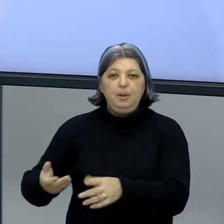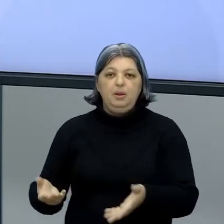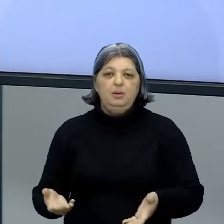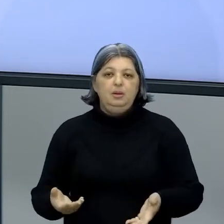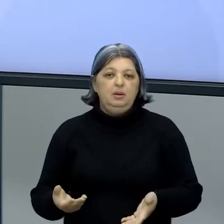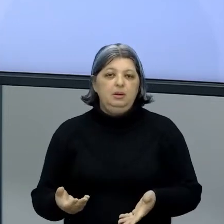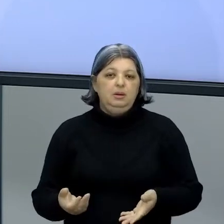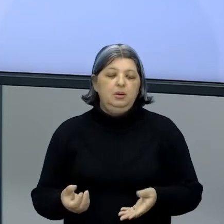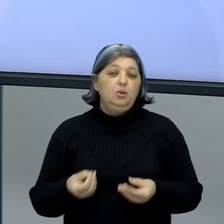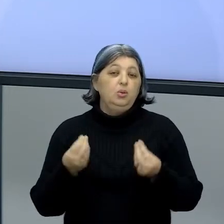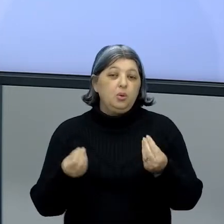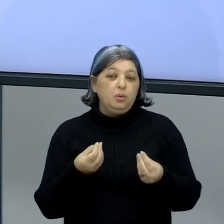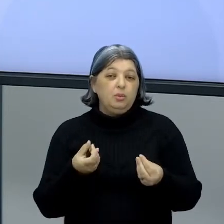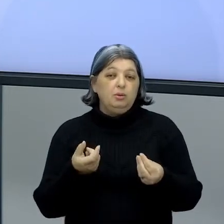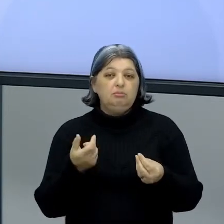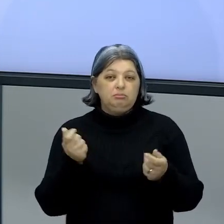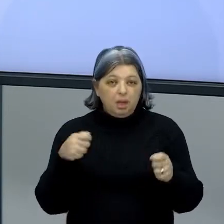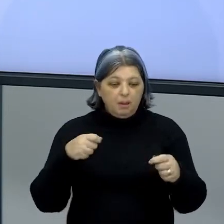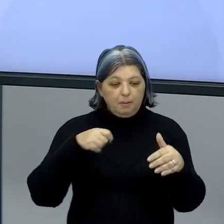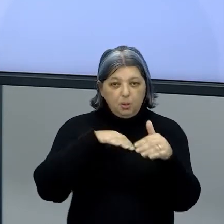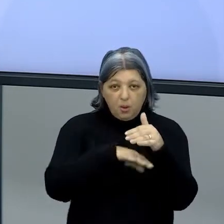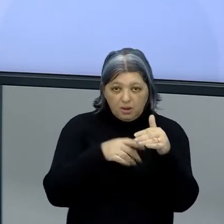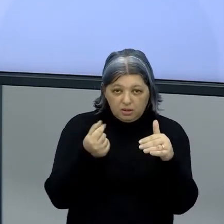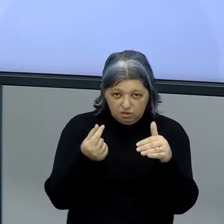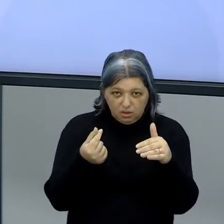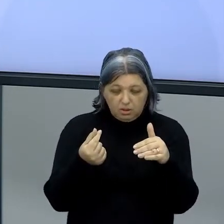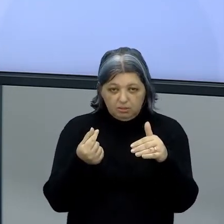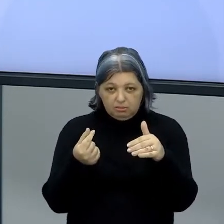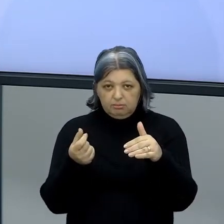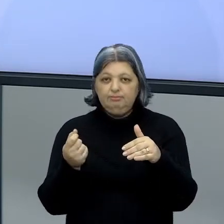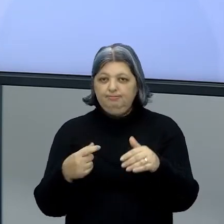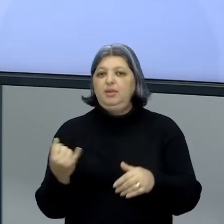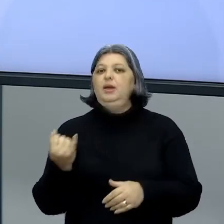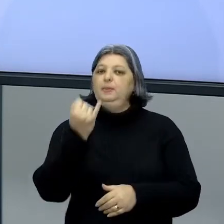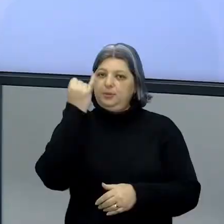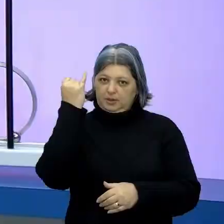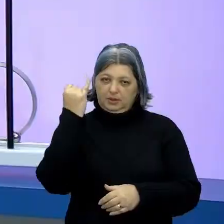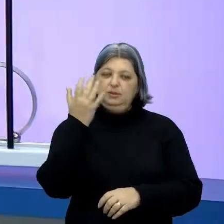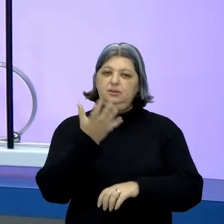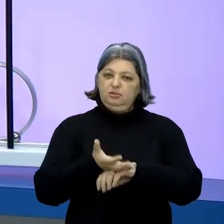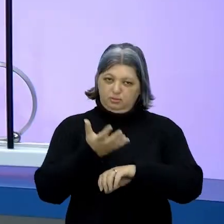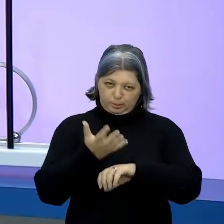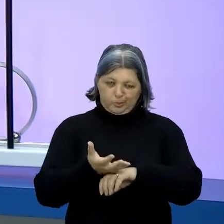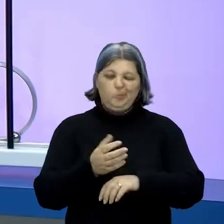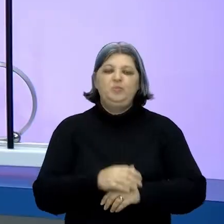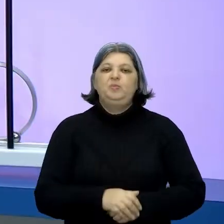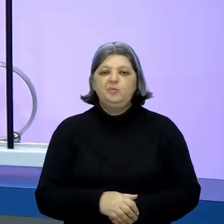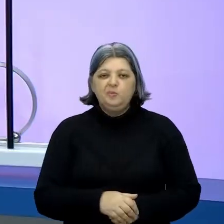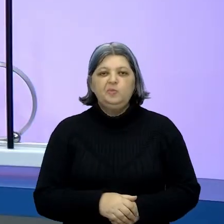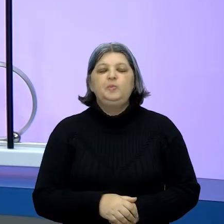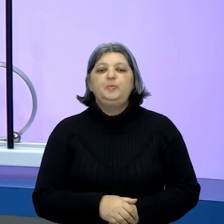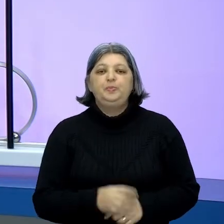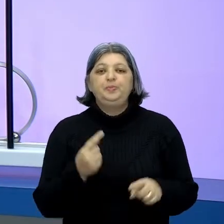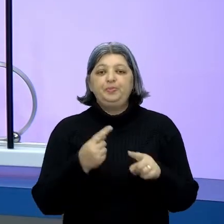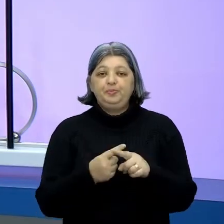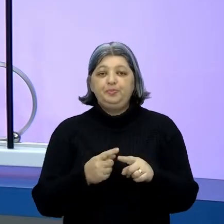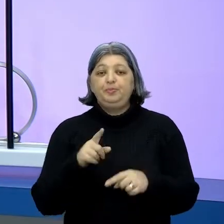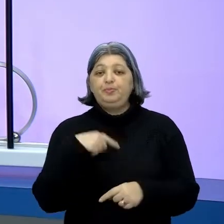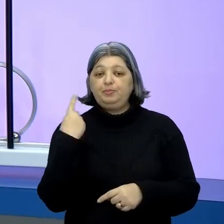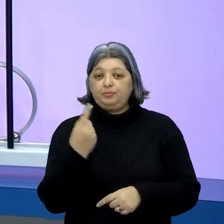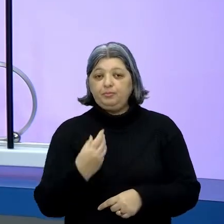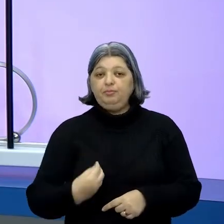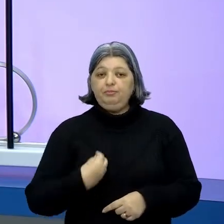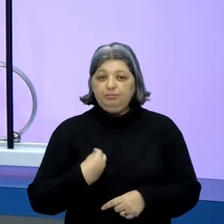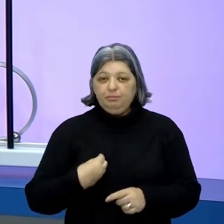gente precisa guardar aí de dinheiro. Importante essa disciplina. É muito importante, né, Proilana? Porque assim, nós vivemos de